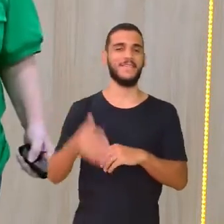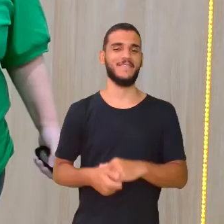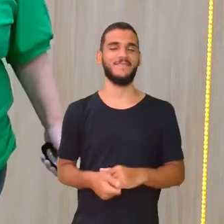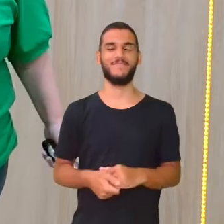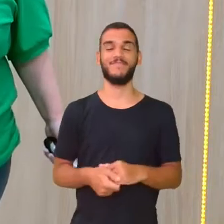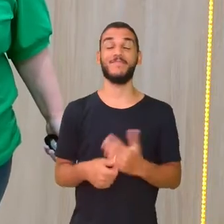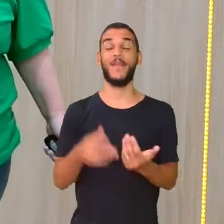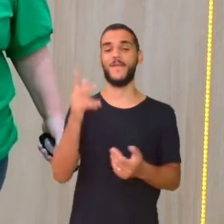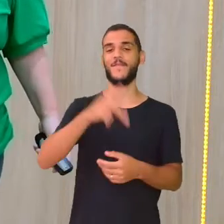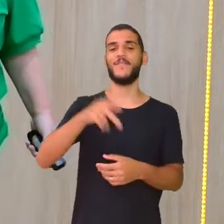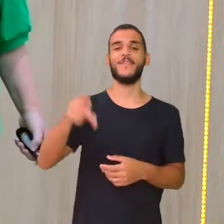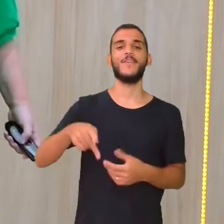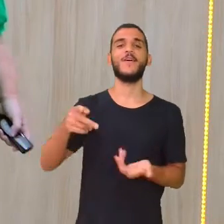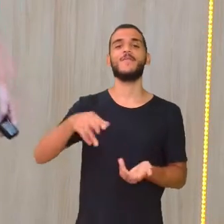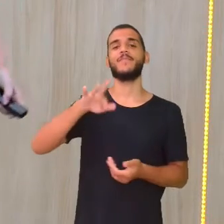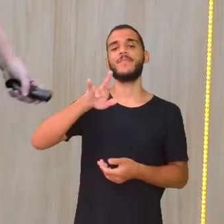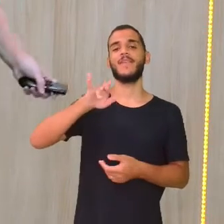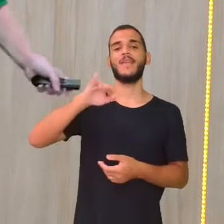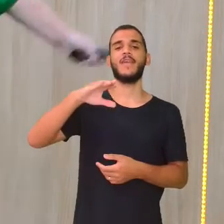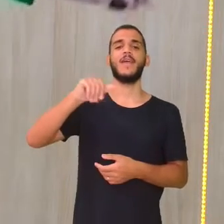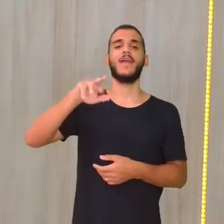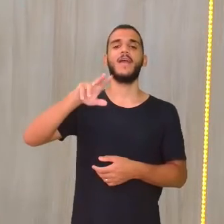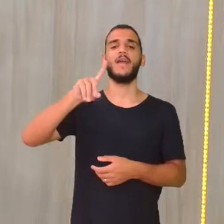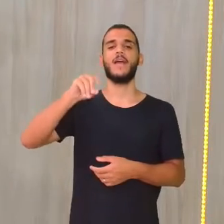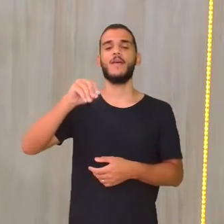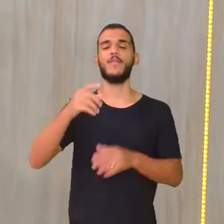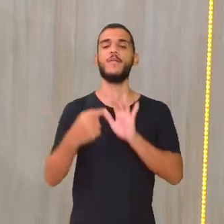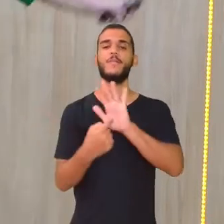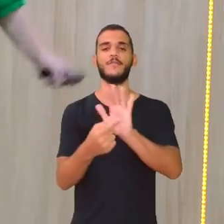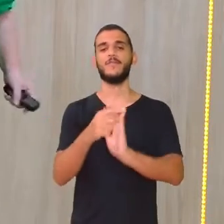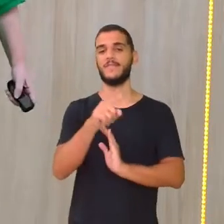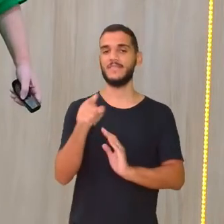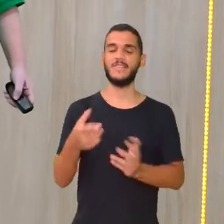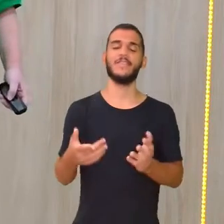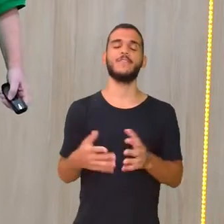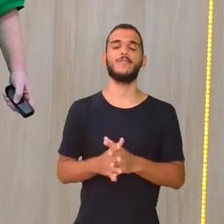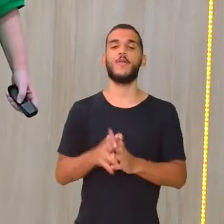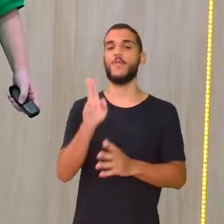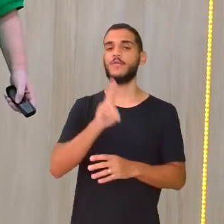foi o professor Ricardinho que mostrou para vocês os ângulos com os